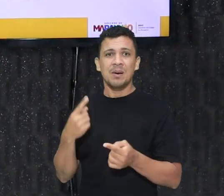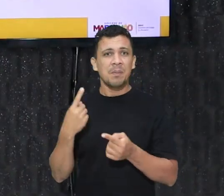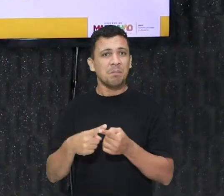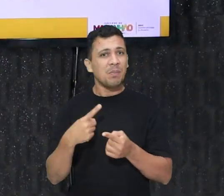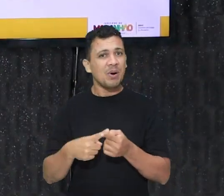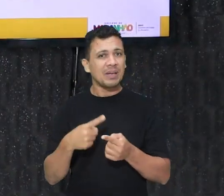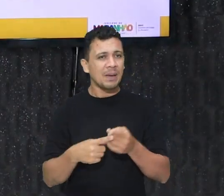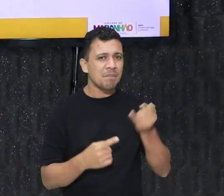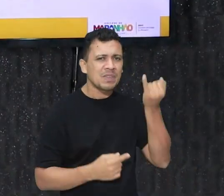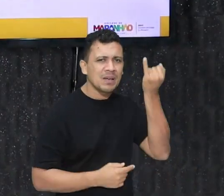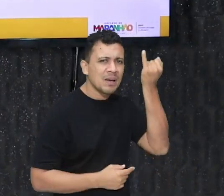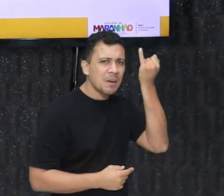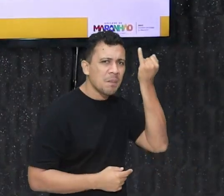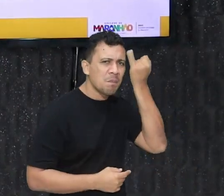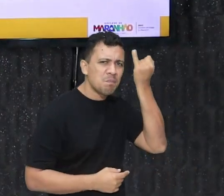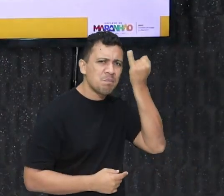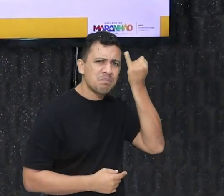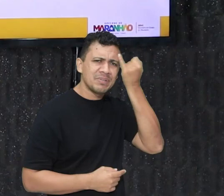não é